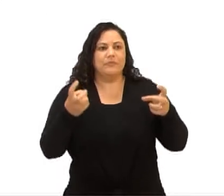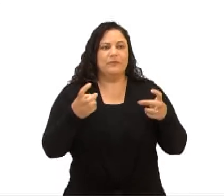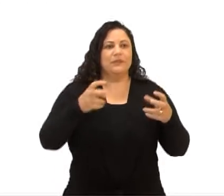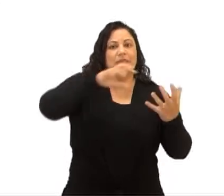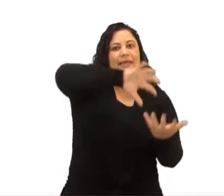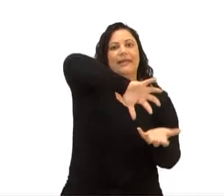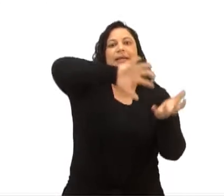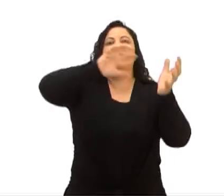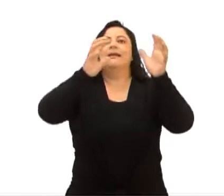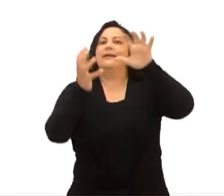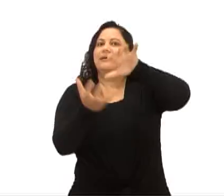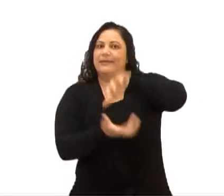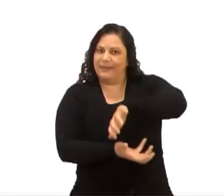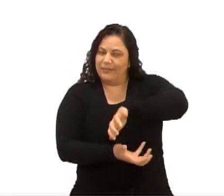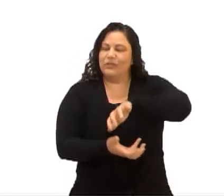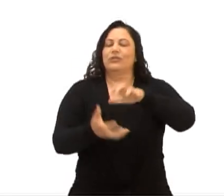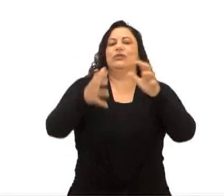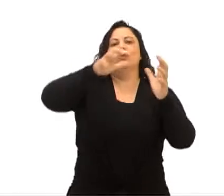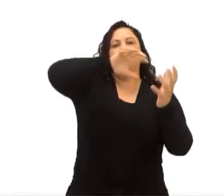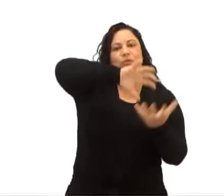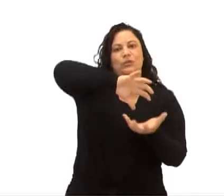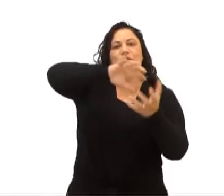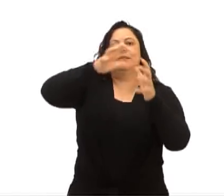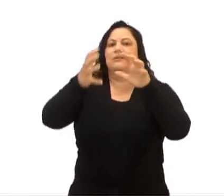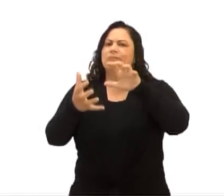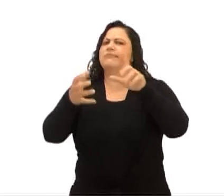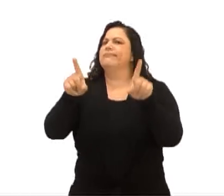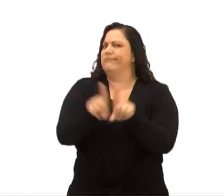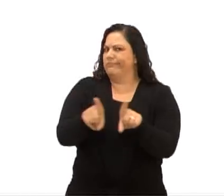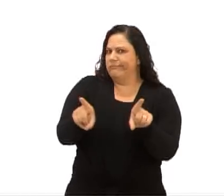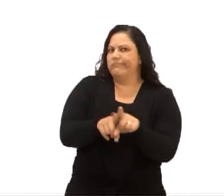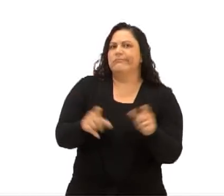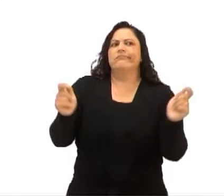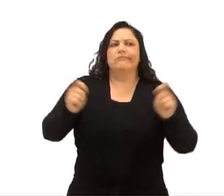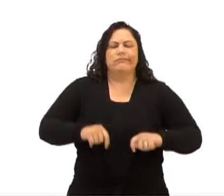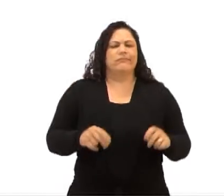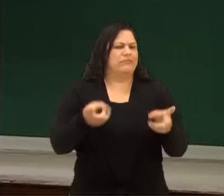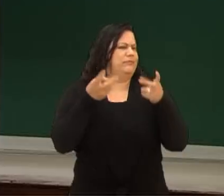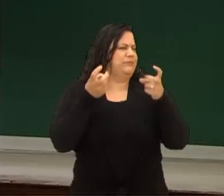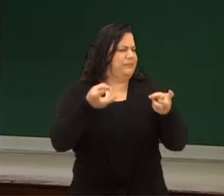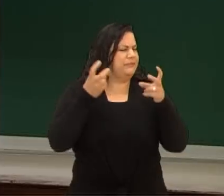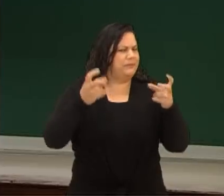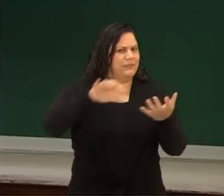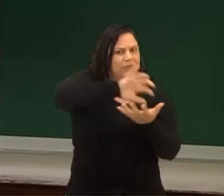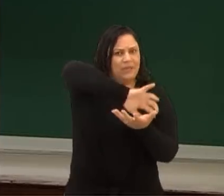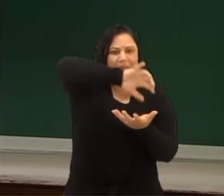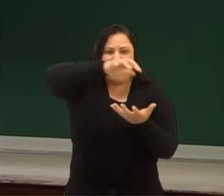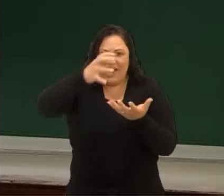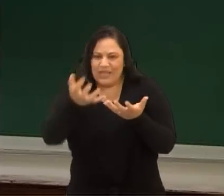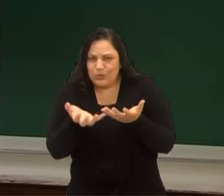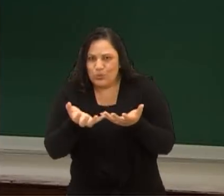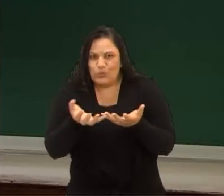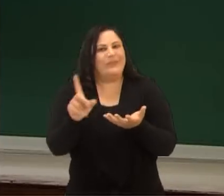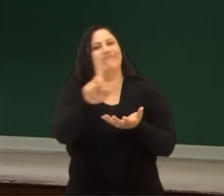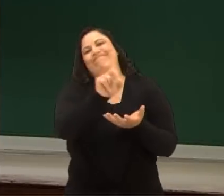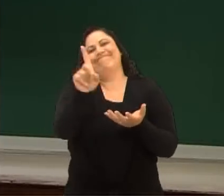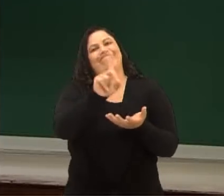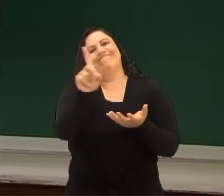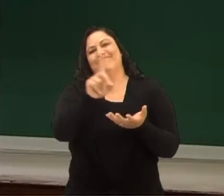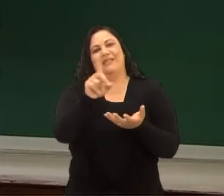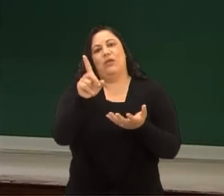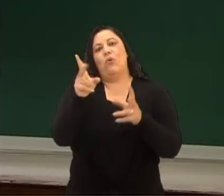gira, que a gente vai ver daqui a pouco no movimento de rotação, e a gente tem essa impressão que a Terra ela é redonda, mas na verdade ela não é